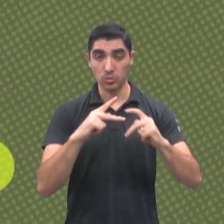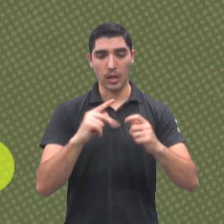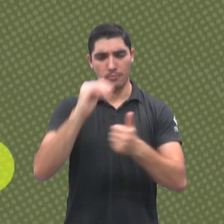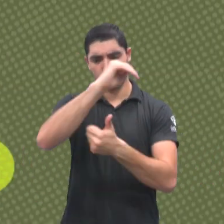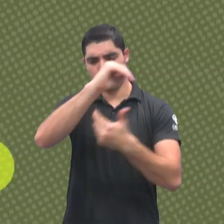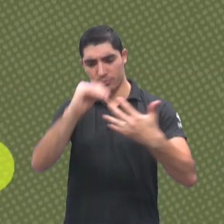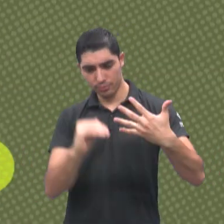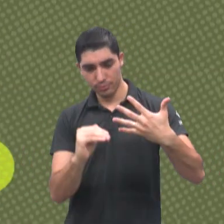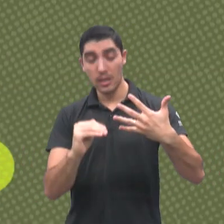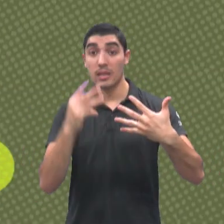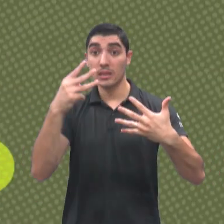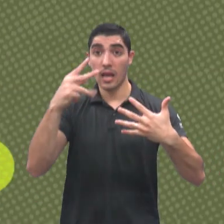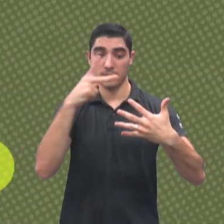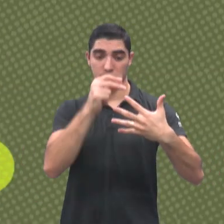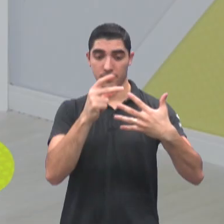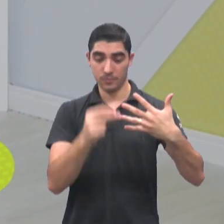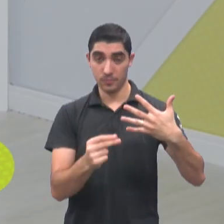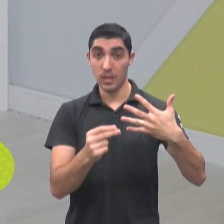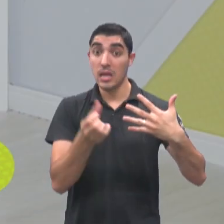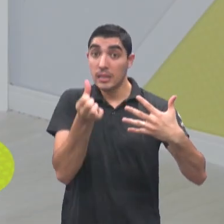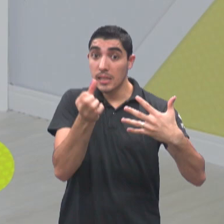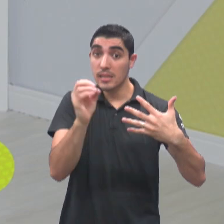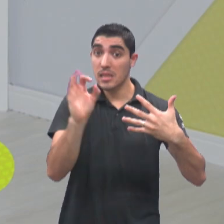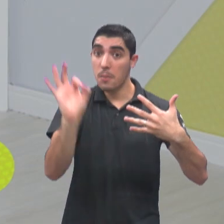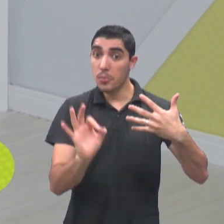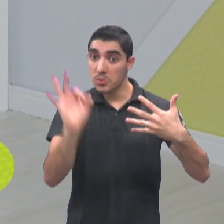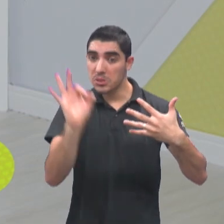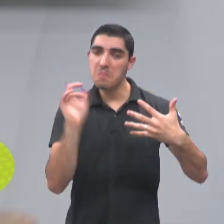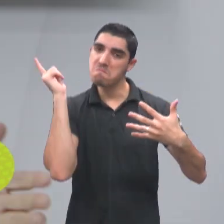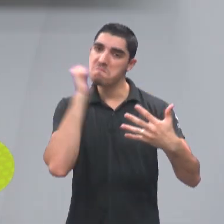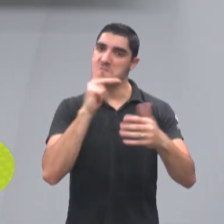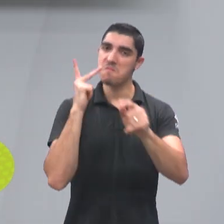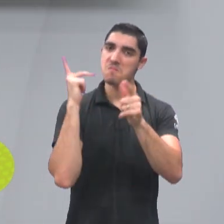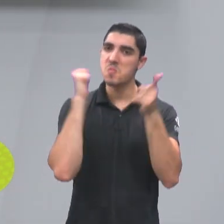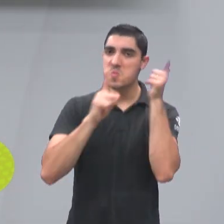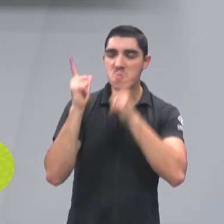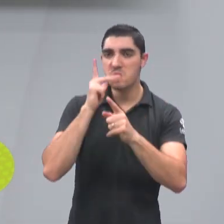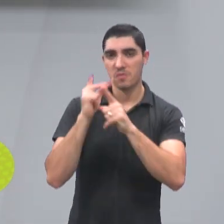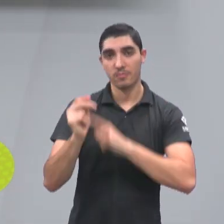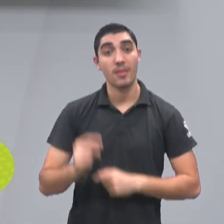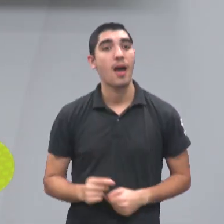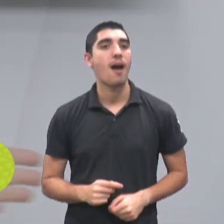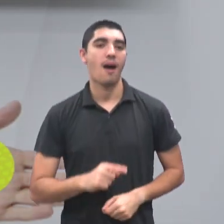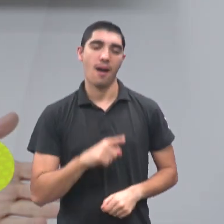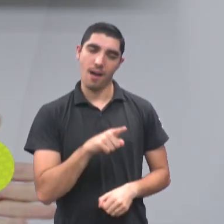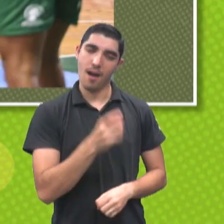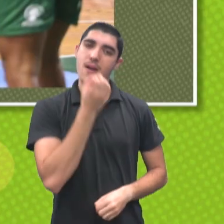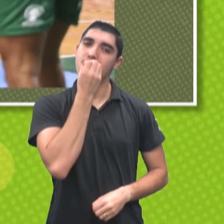somando 60% de aproveitamento na competição até aqui, Brunão. E aí já é uma recuperação